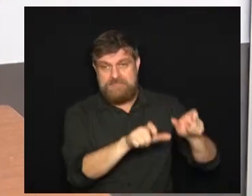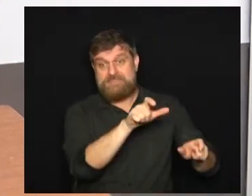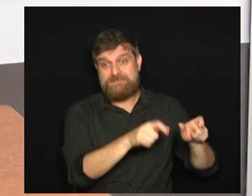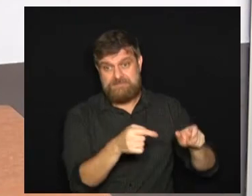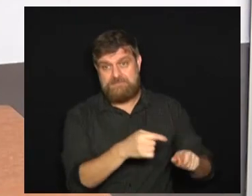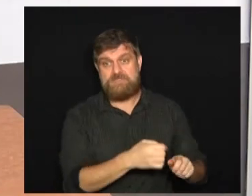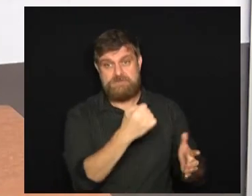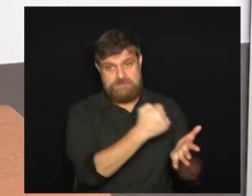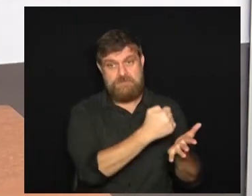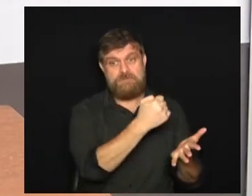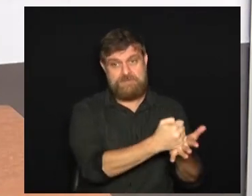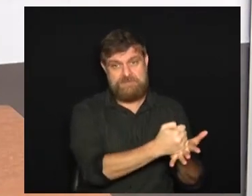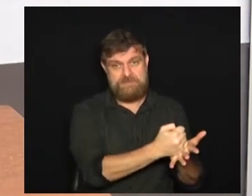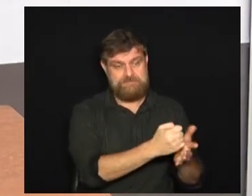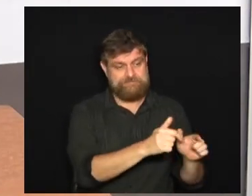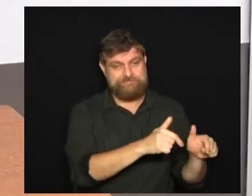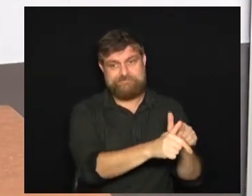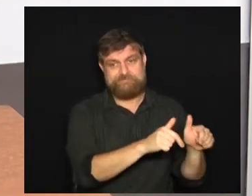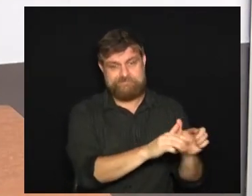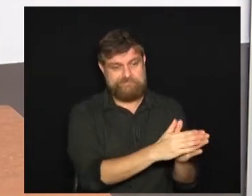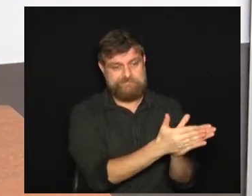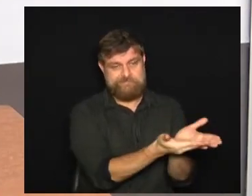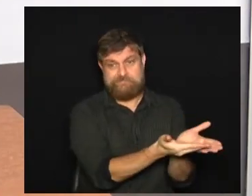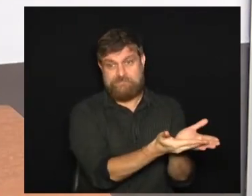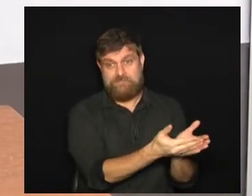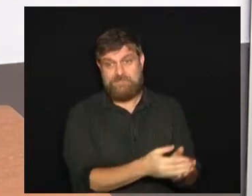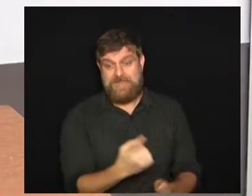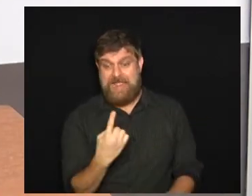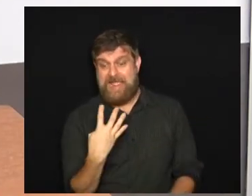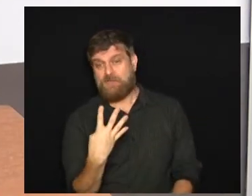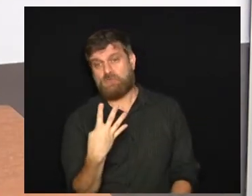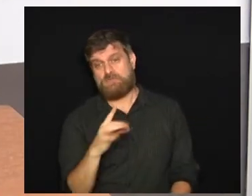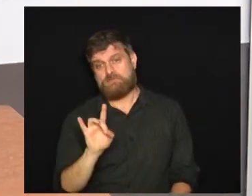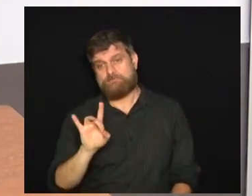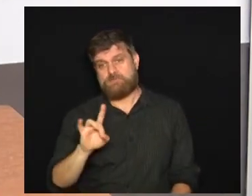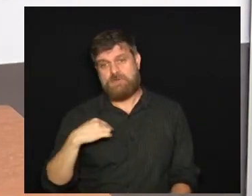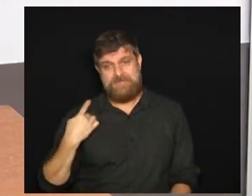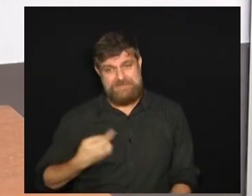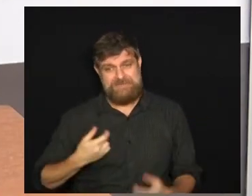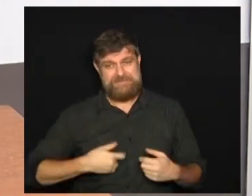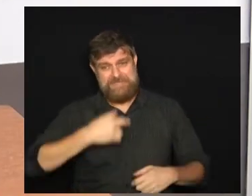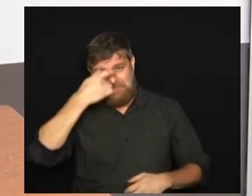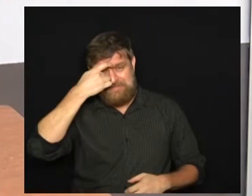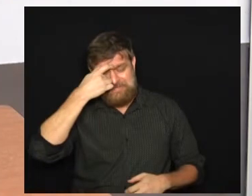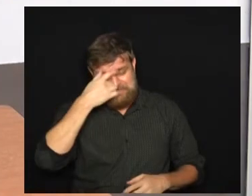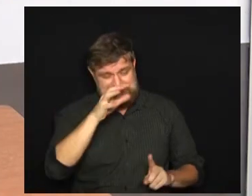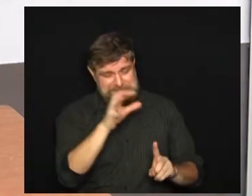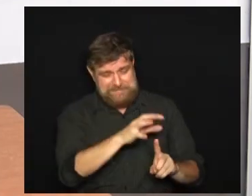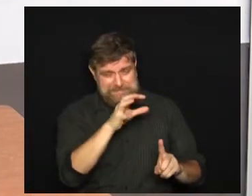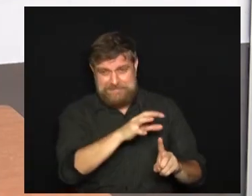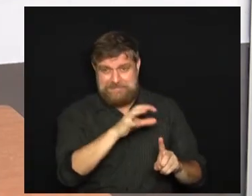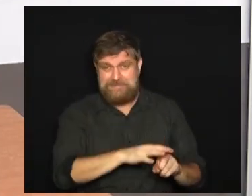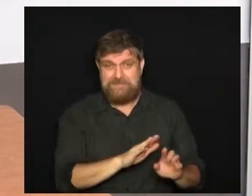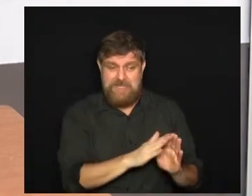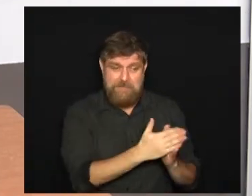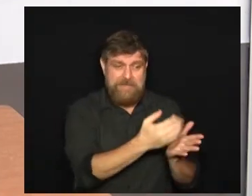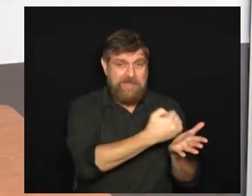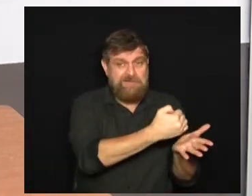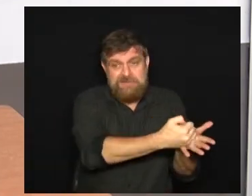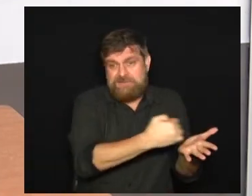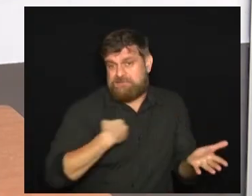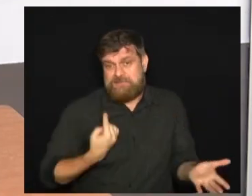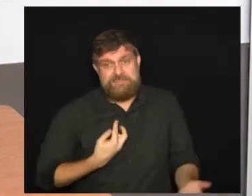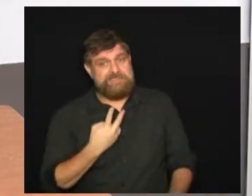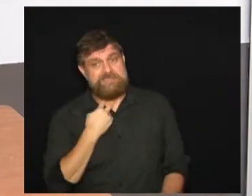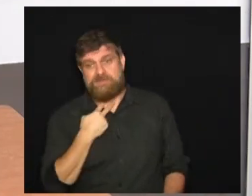programa. Por isso que a gente busca sempre fazer a sensibilização, mas a parte da contratação a gente não